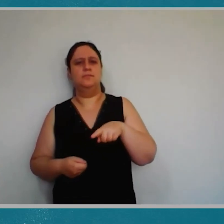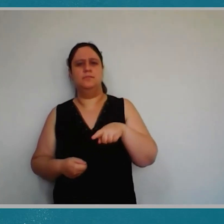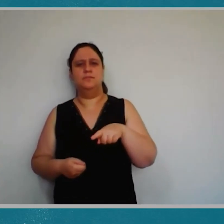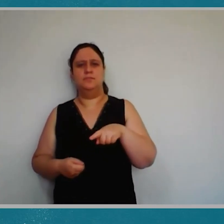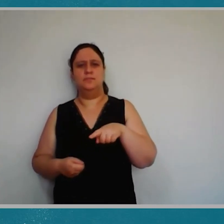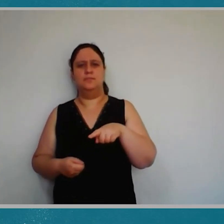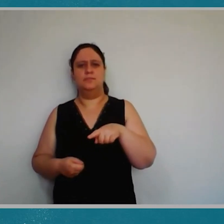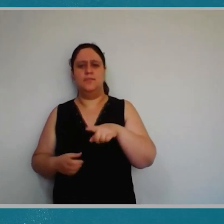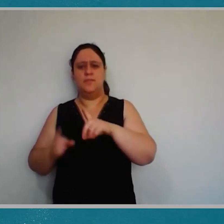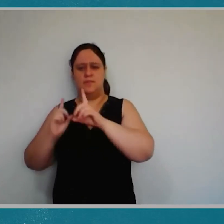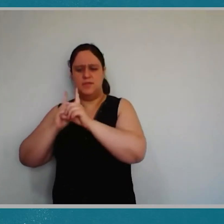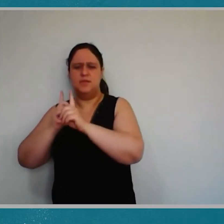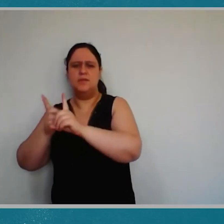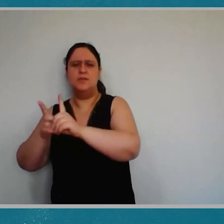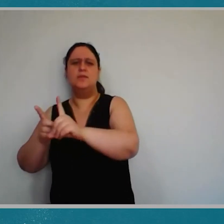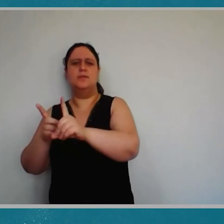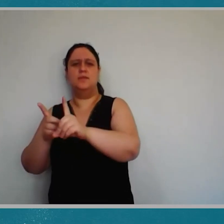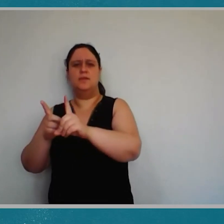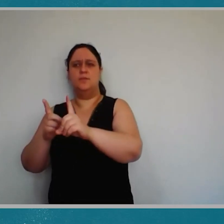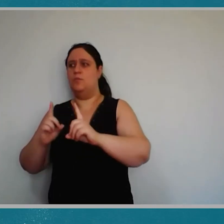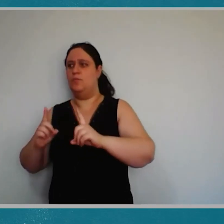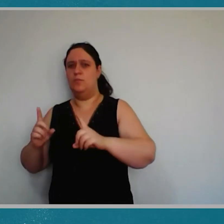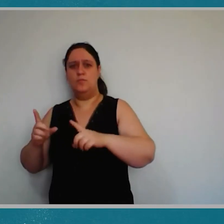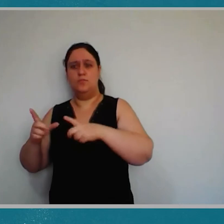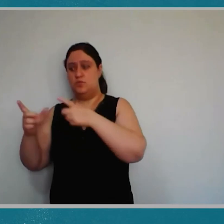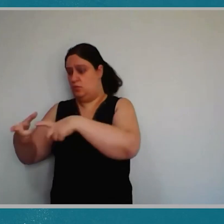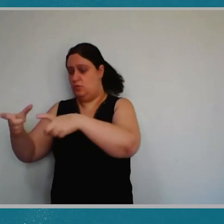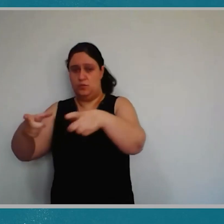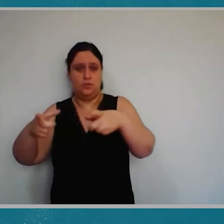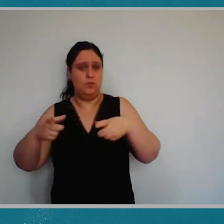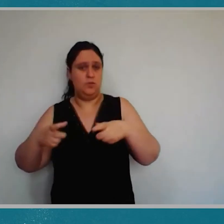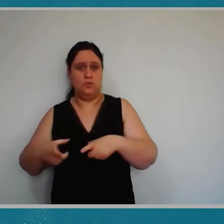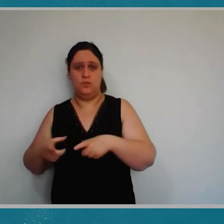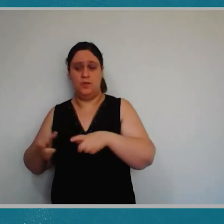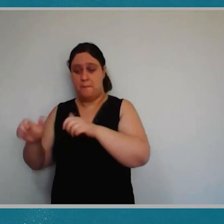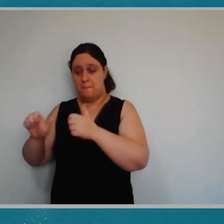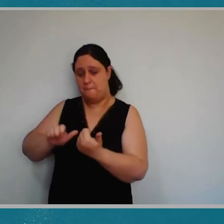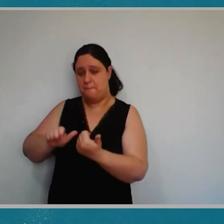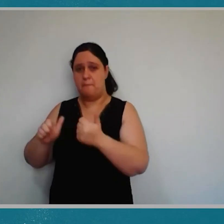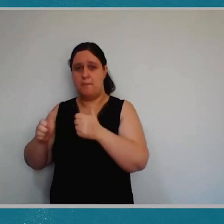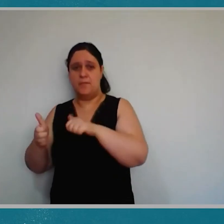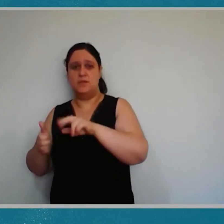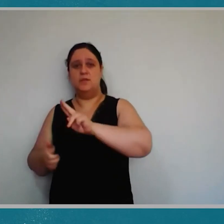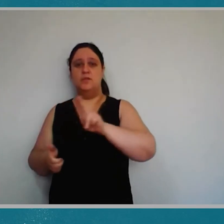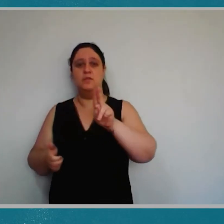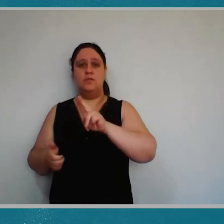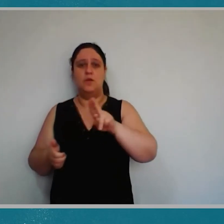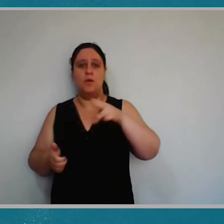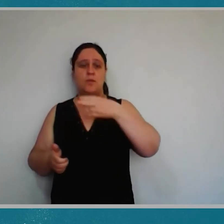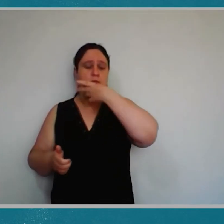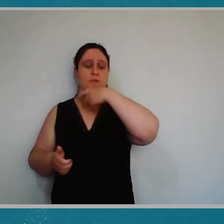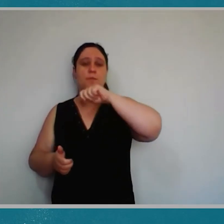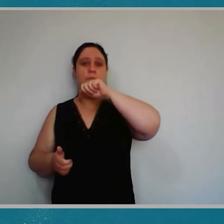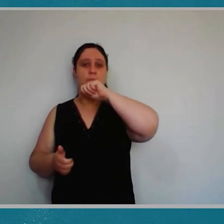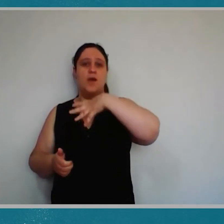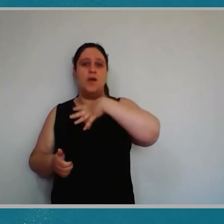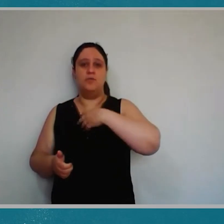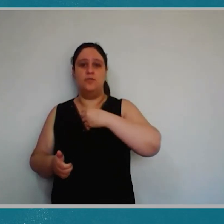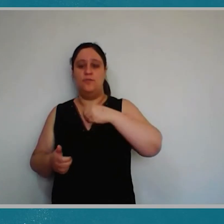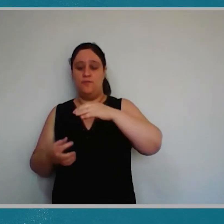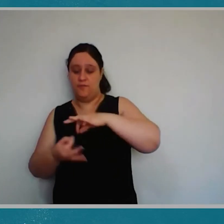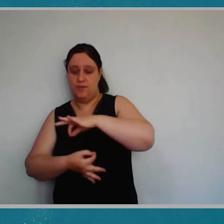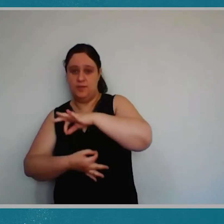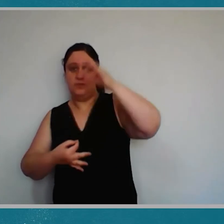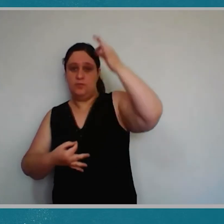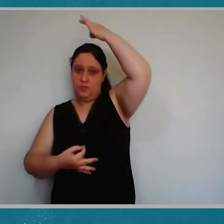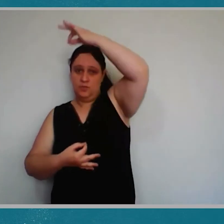de todas as nações, batizando-os em nome do Pai e do Filho e do Espírito